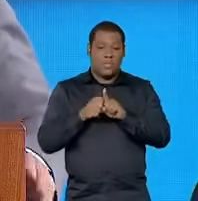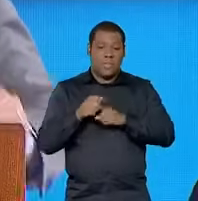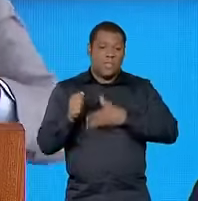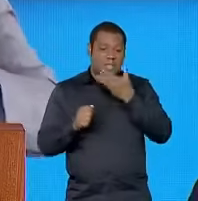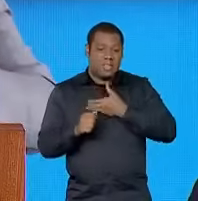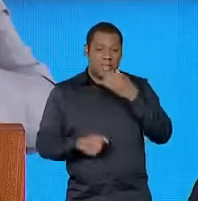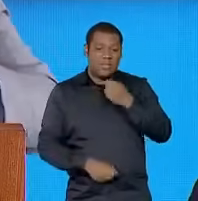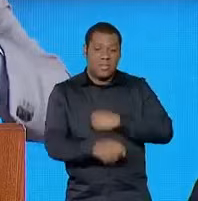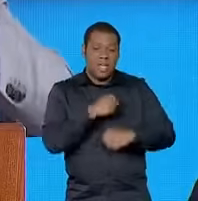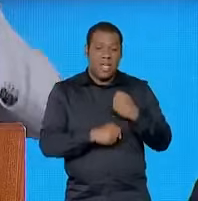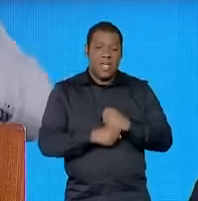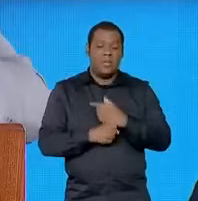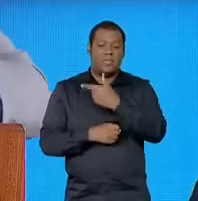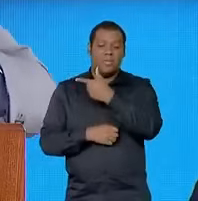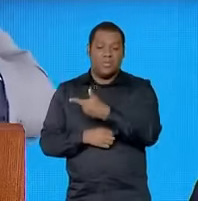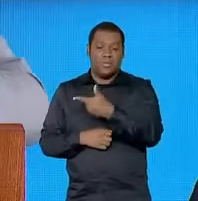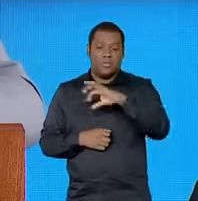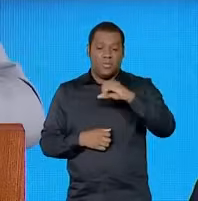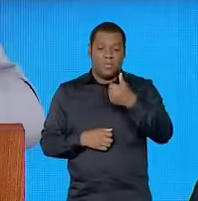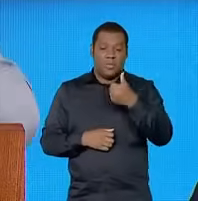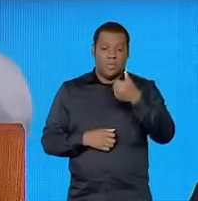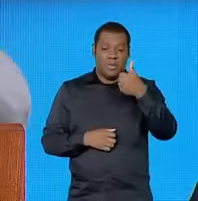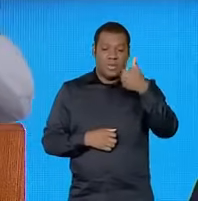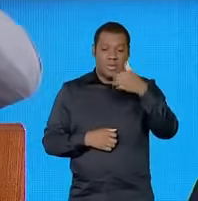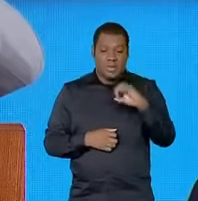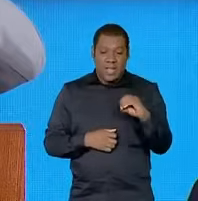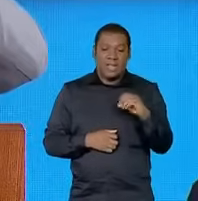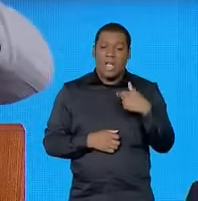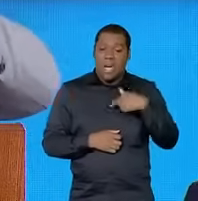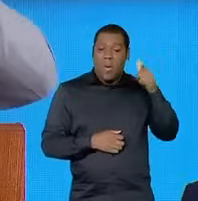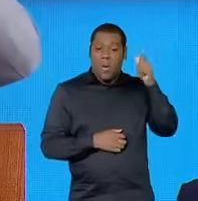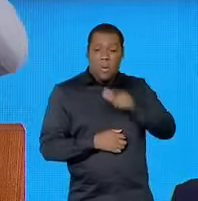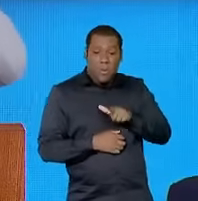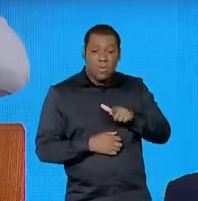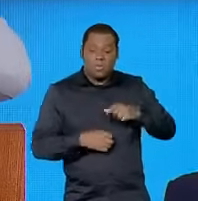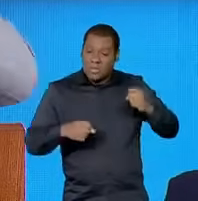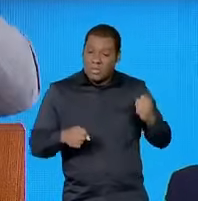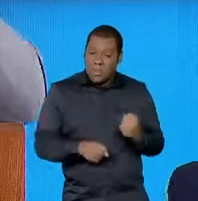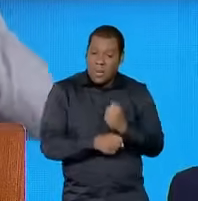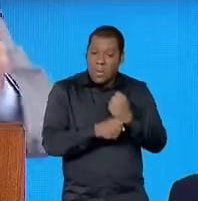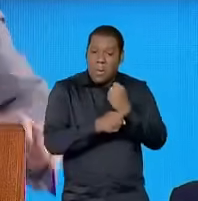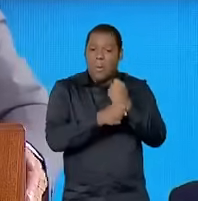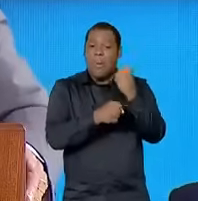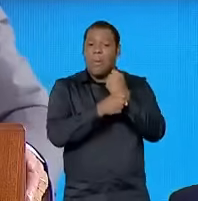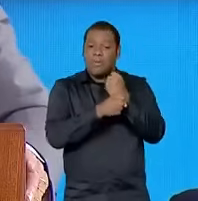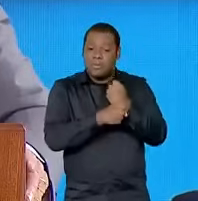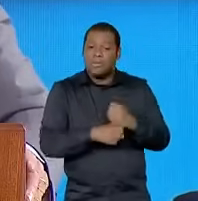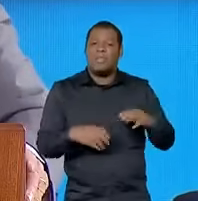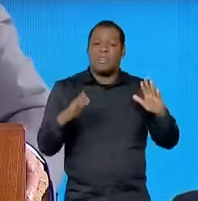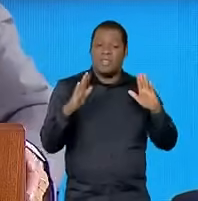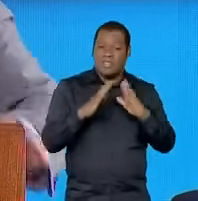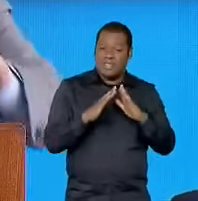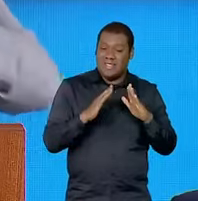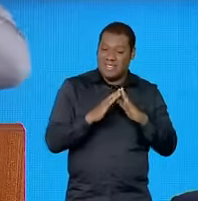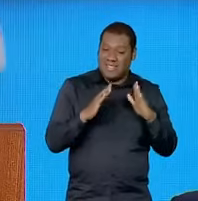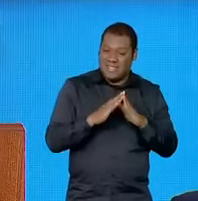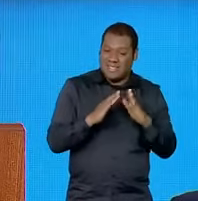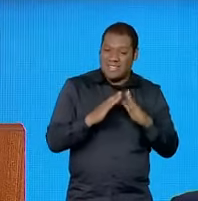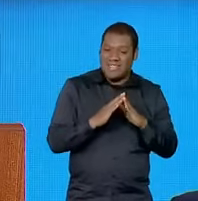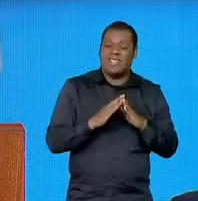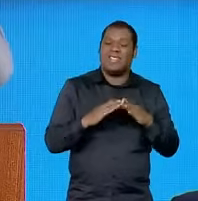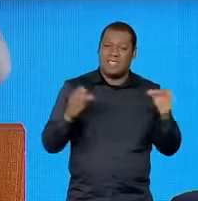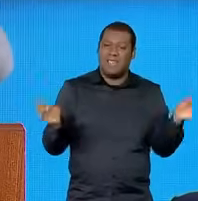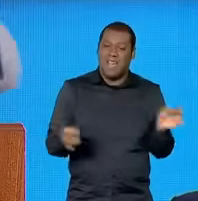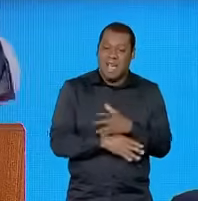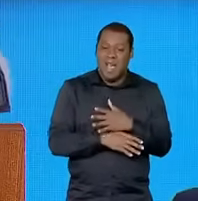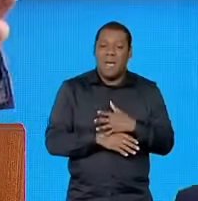Bahia. Significa que as casas lançadas em maio só foram começar a ser construídas em 2010. E o